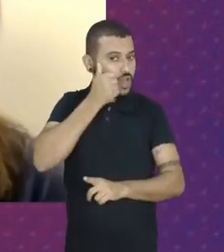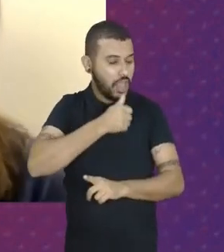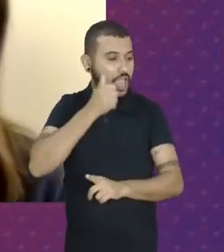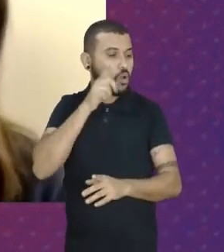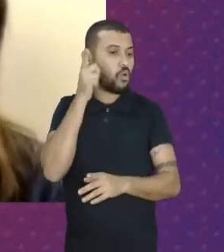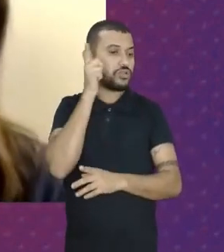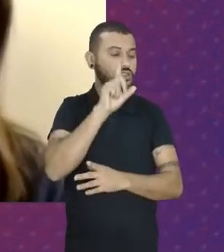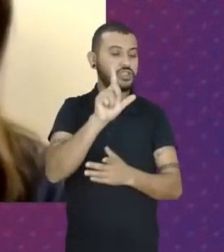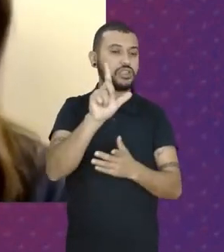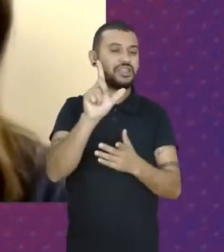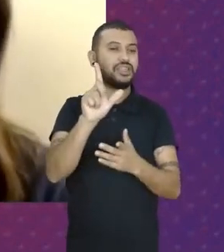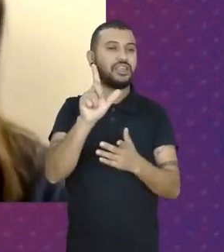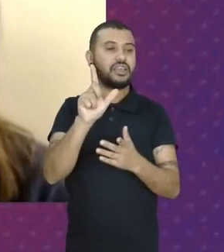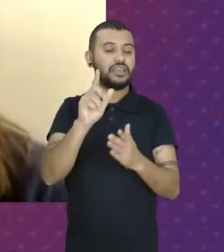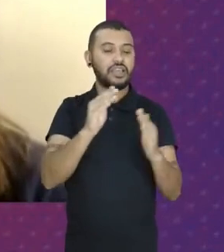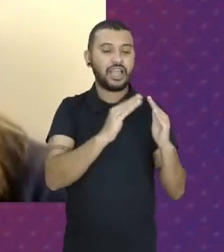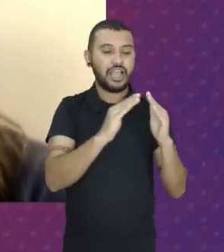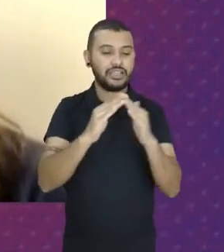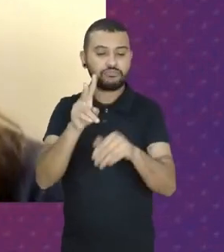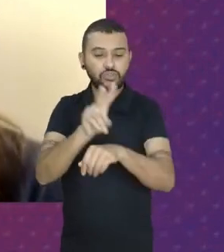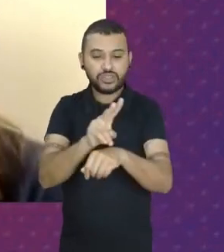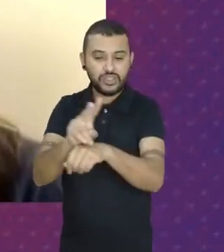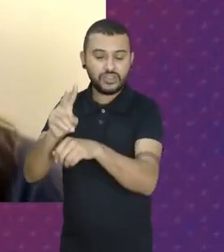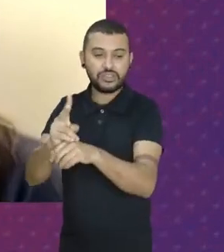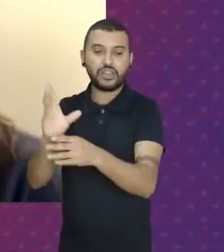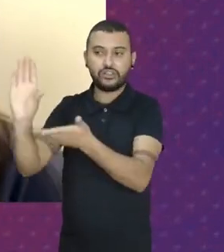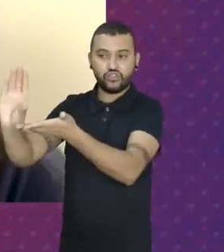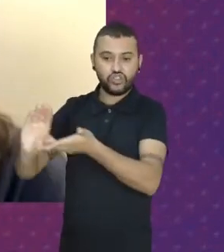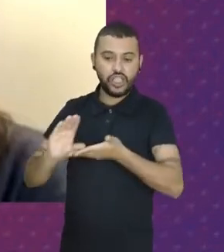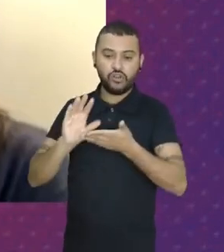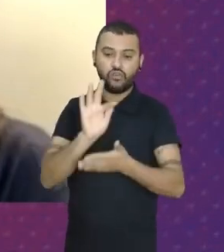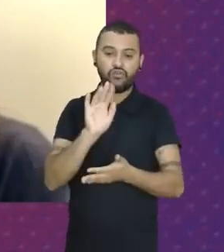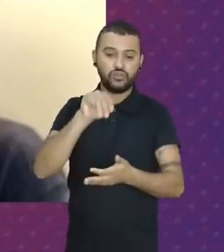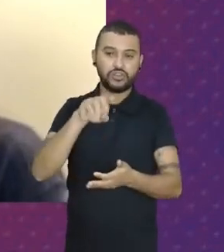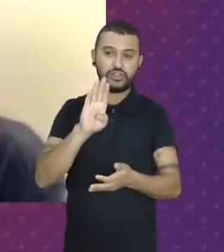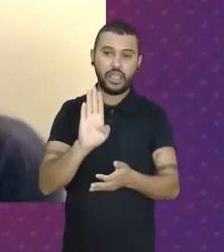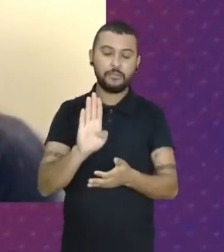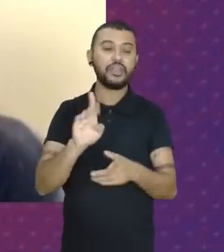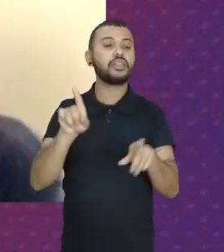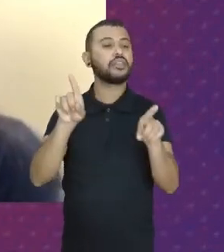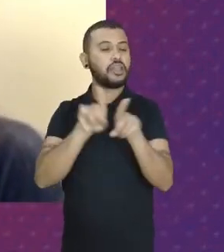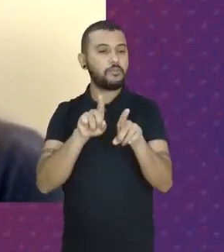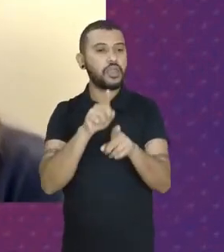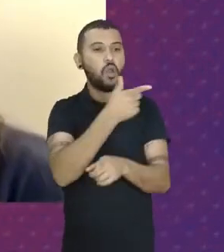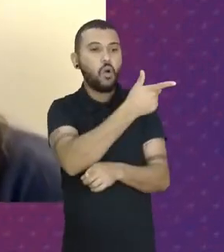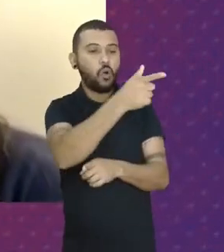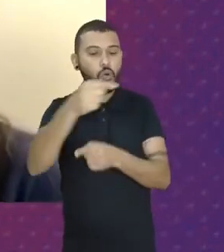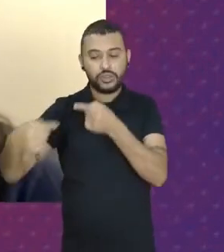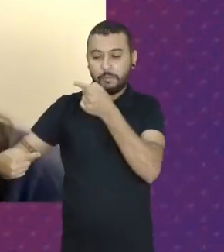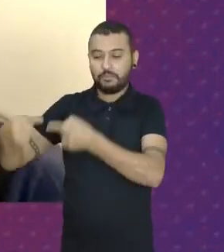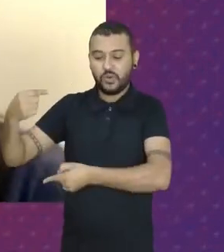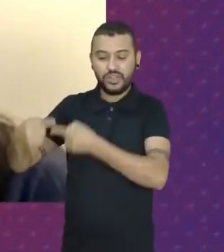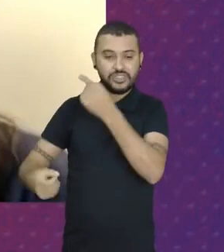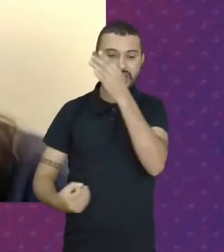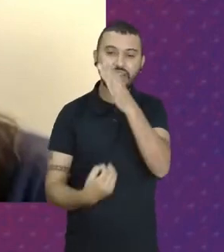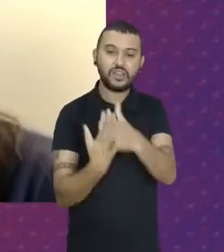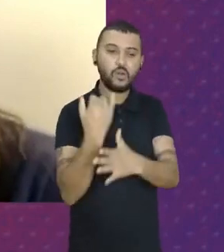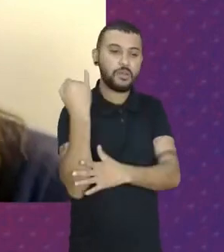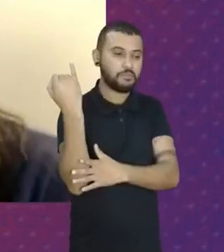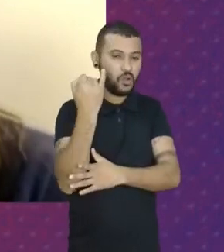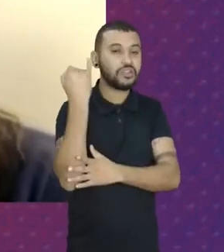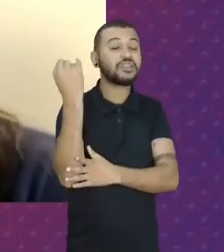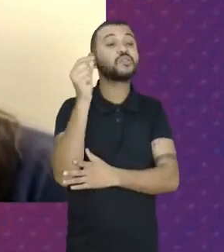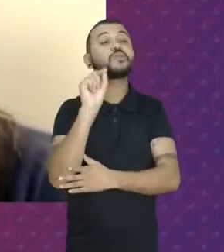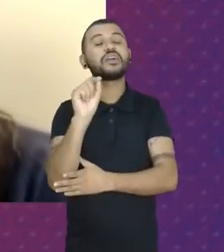para garantir que as creches estivessem no Fundeb. E depois, uma outra política que foi bastante importante